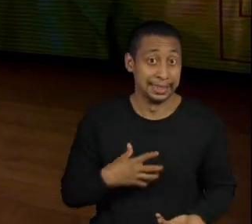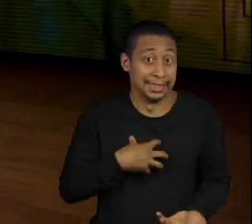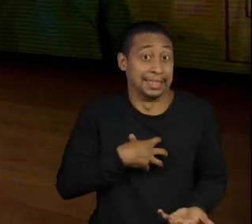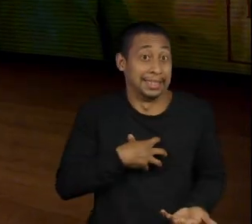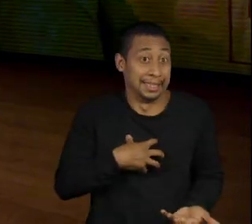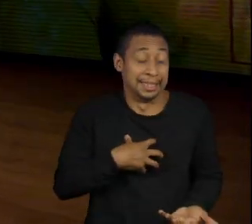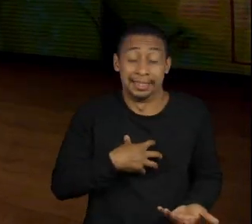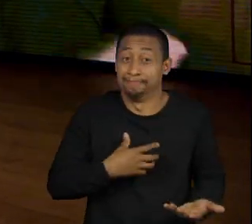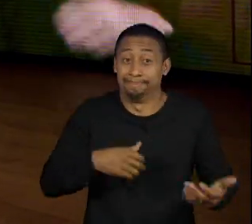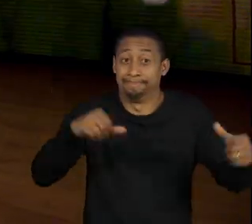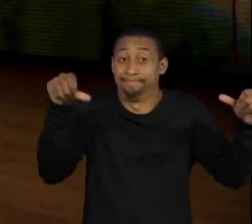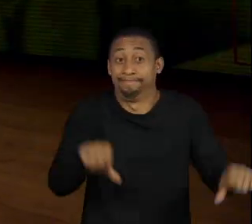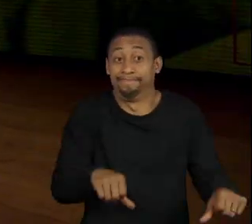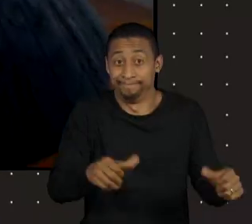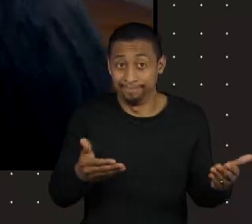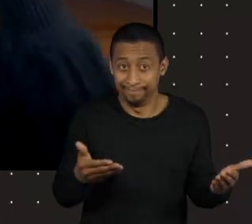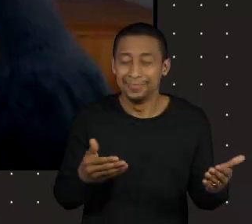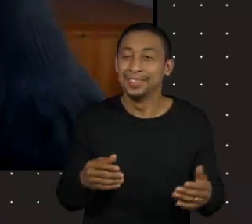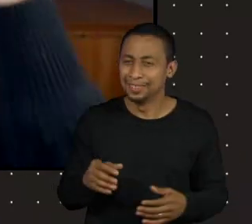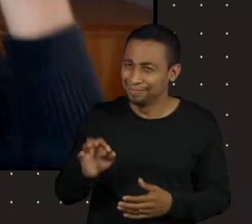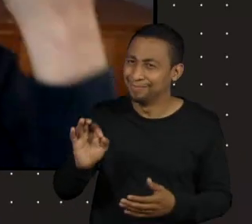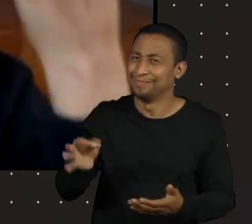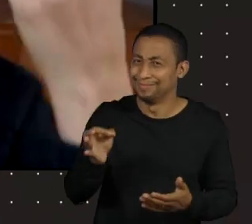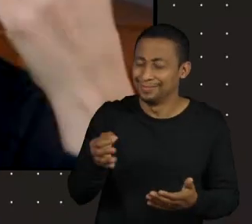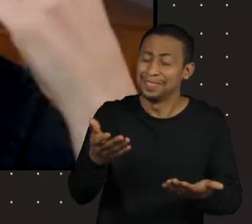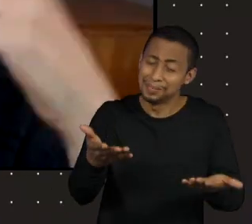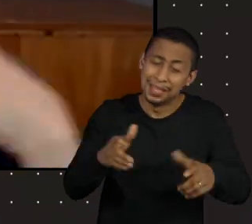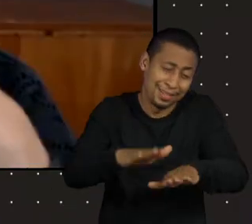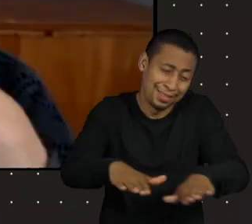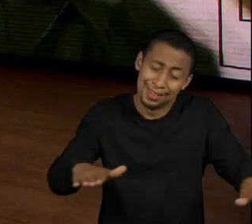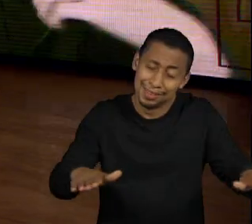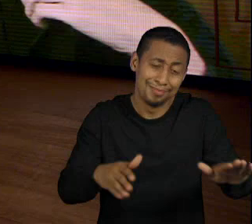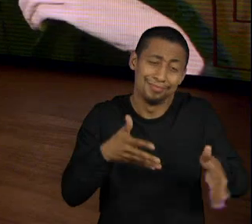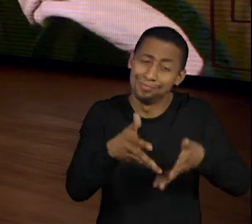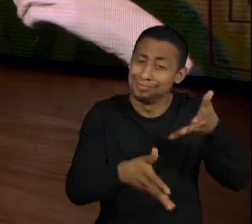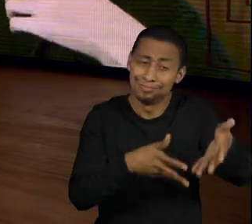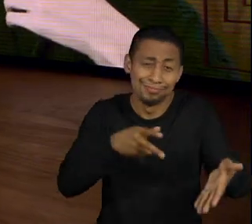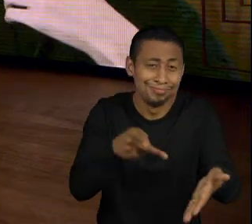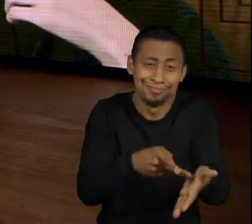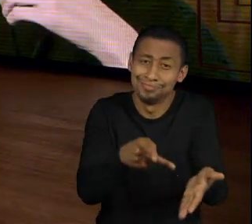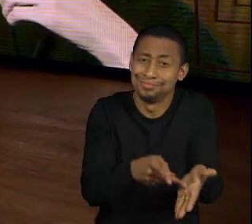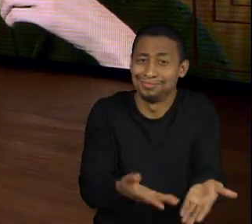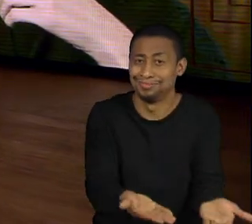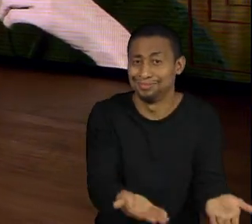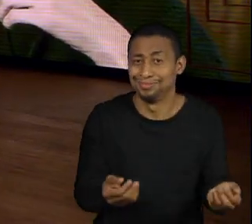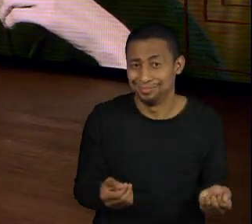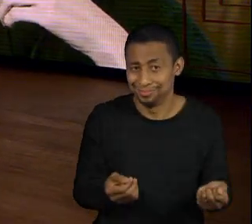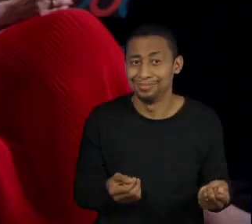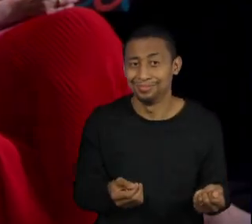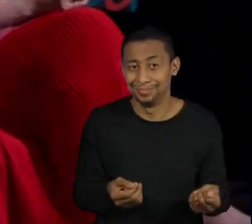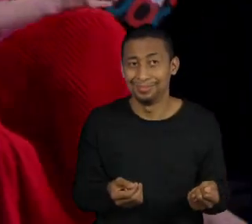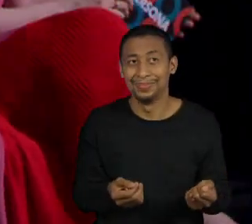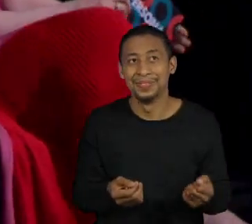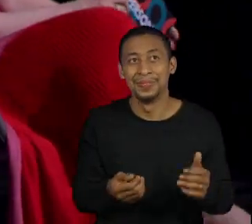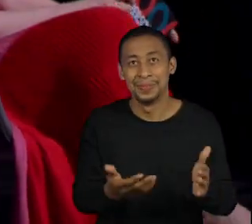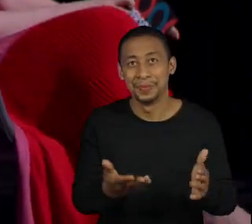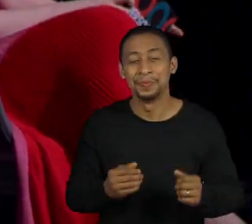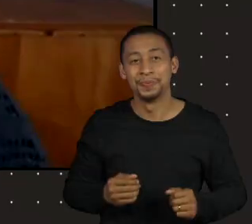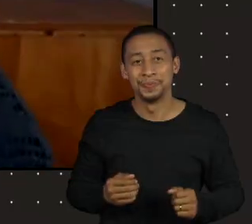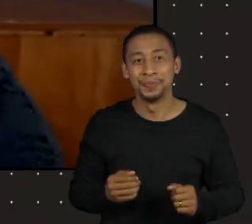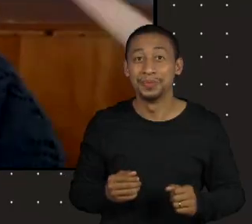Isso é terrível. Porque eles são honestos, né? São sinceros, né? Mas,